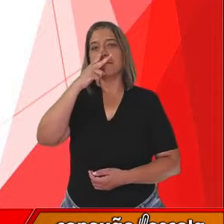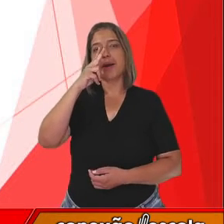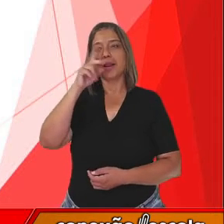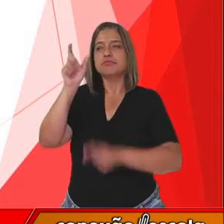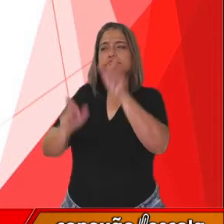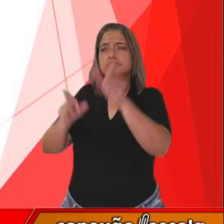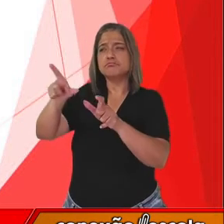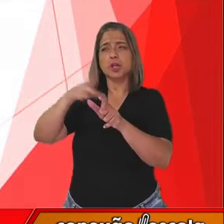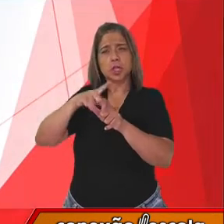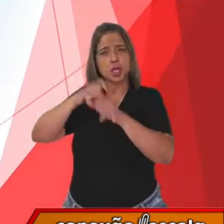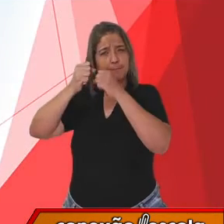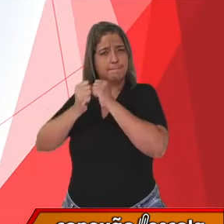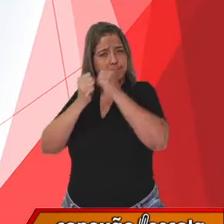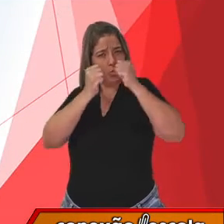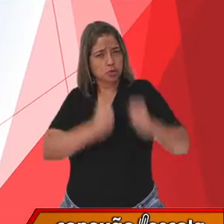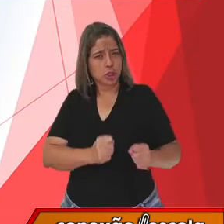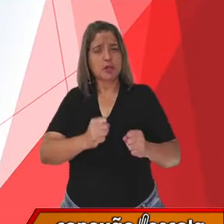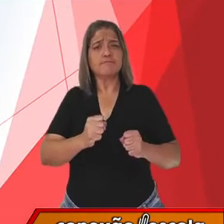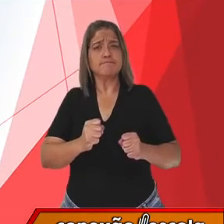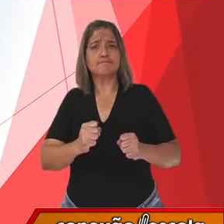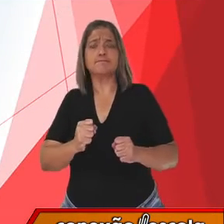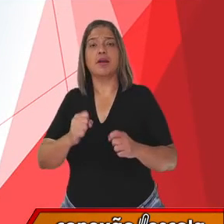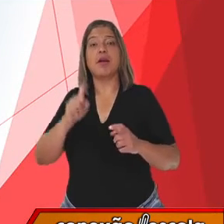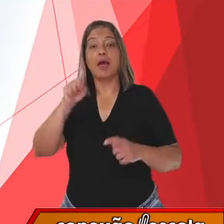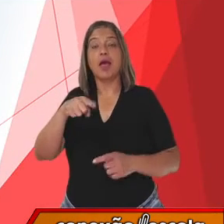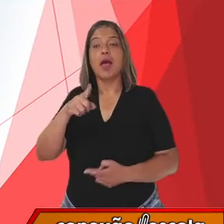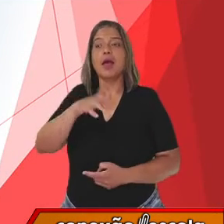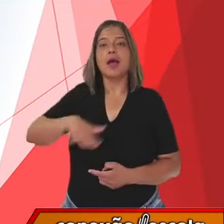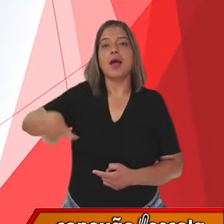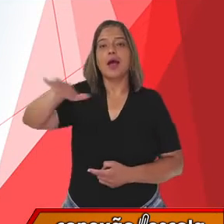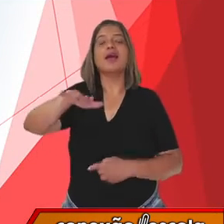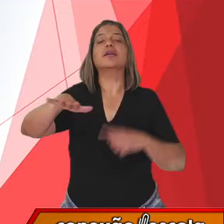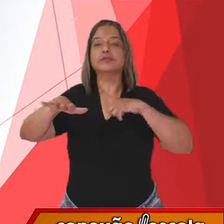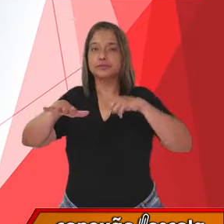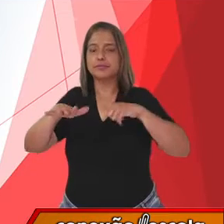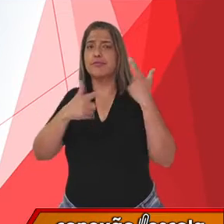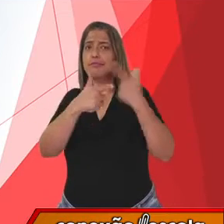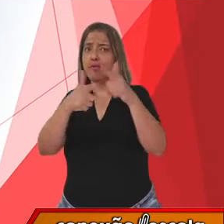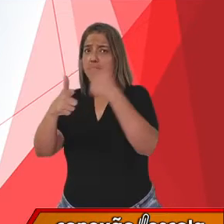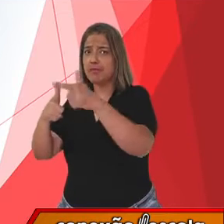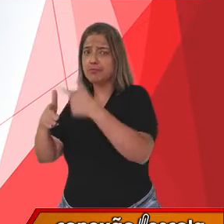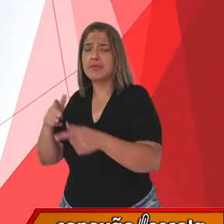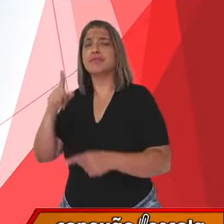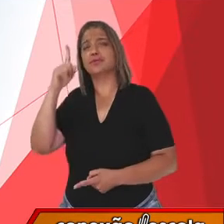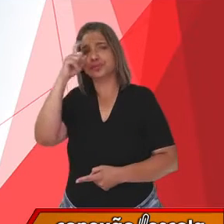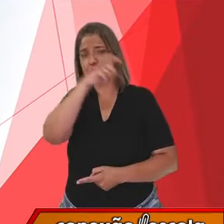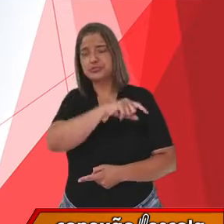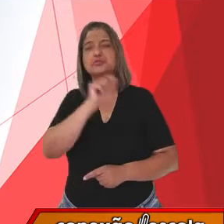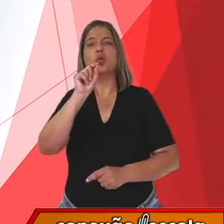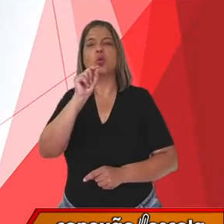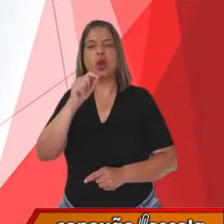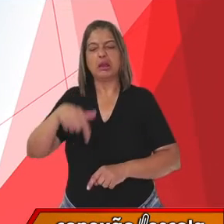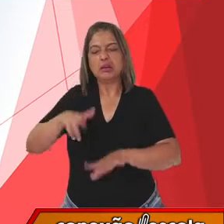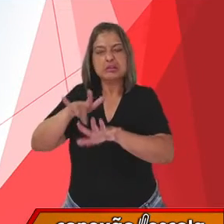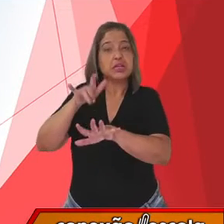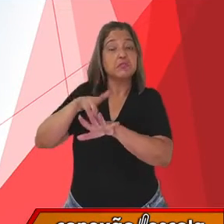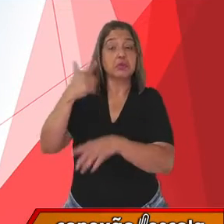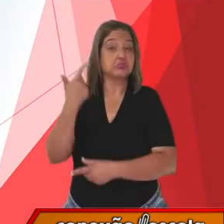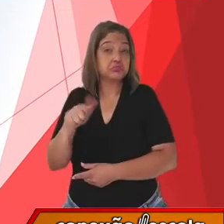a realidade vivenciada pelos bandeirantes era precária. Andavam descalços, as roupas